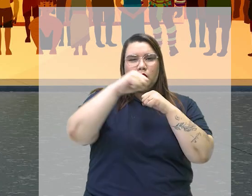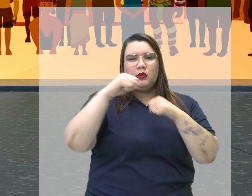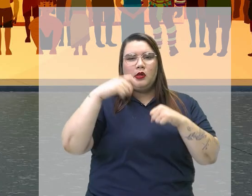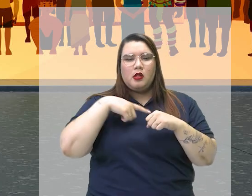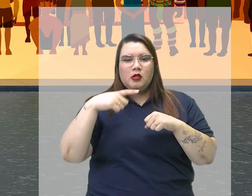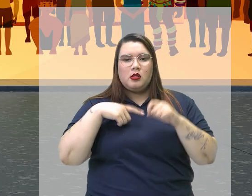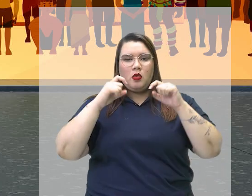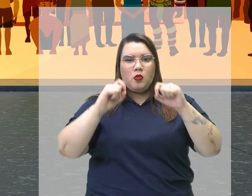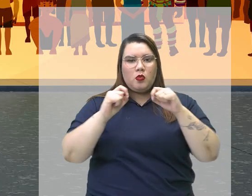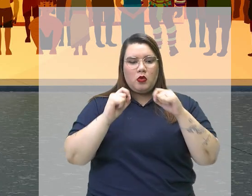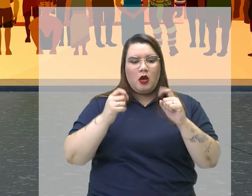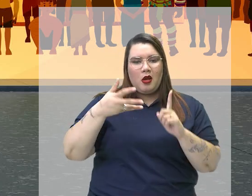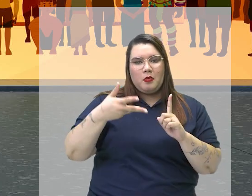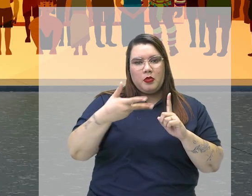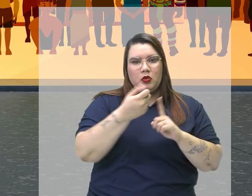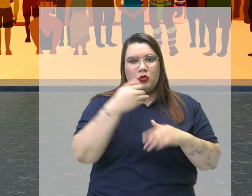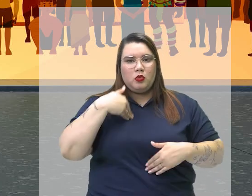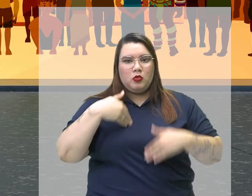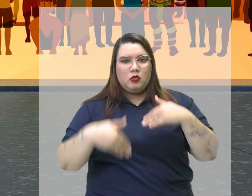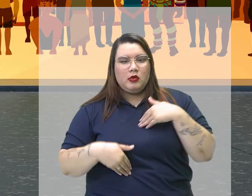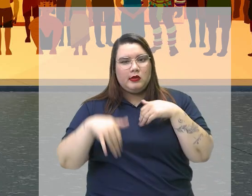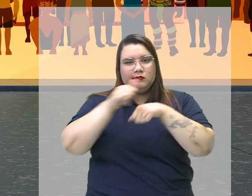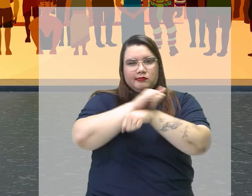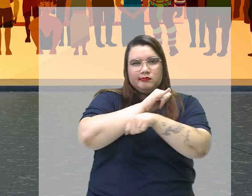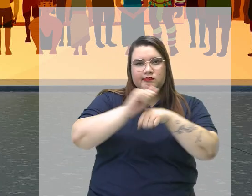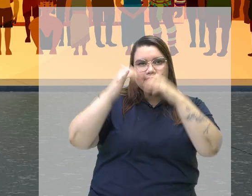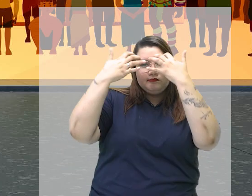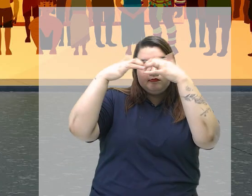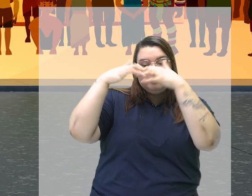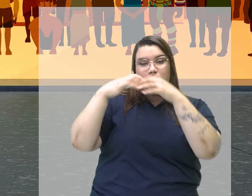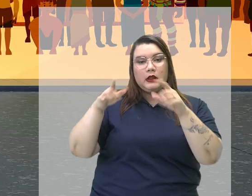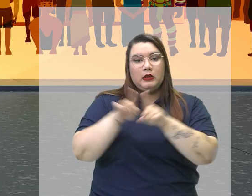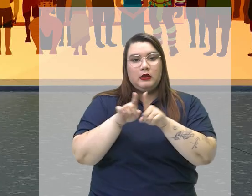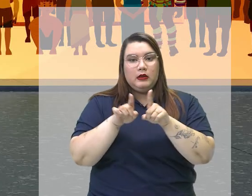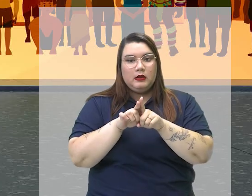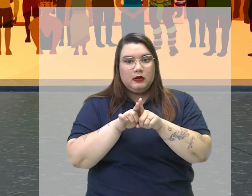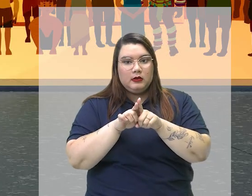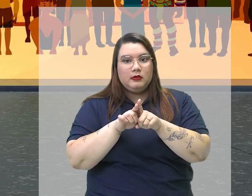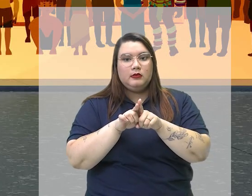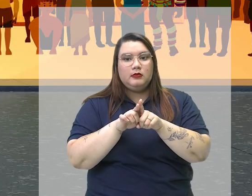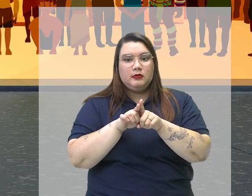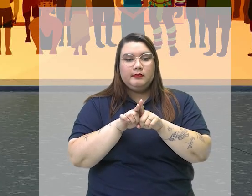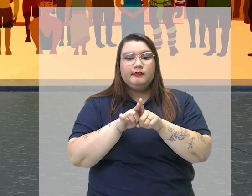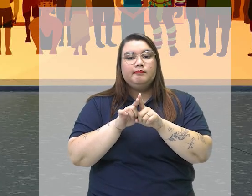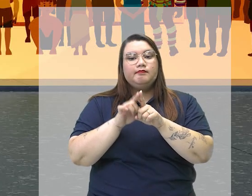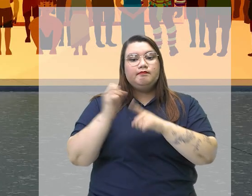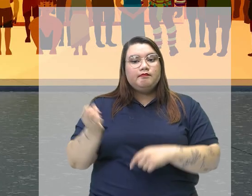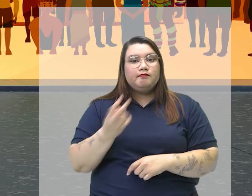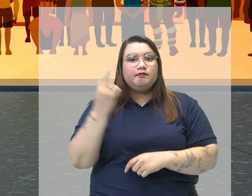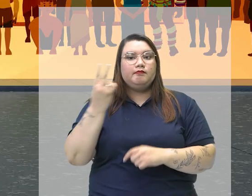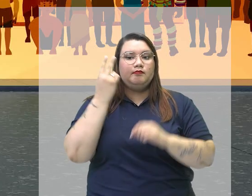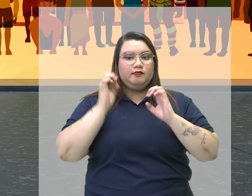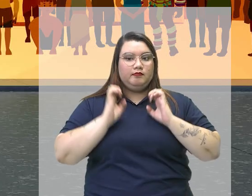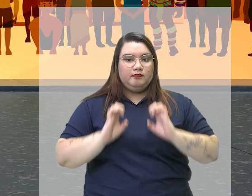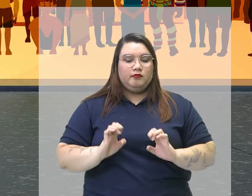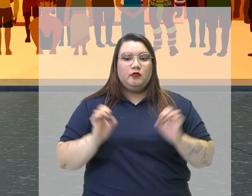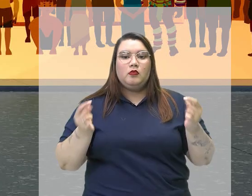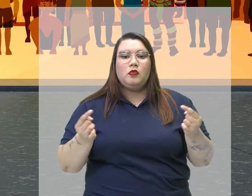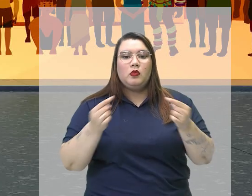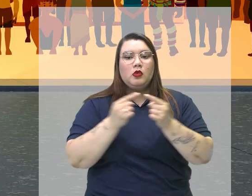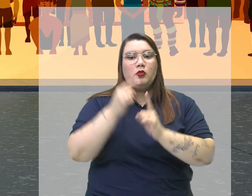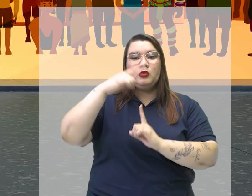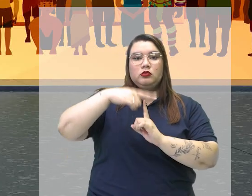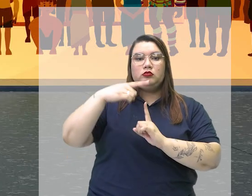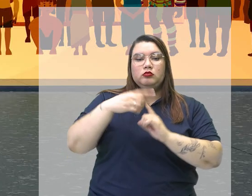as lutas desenvolvem habilidades motoras, estratégicas cognitivas, na verdade, estratégias cognitivas e